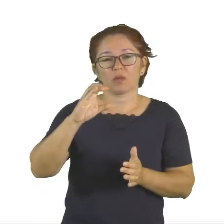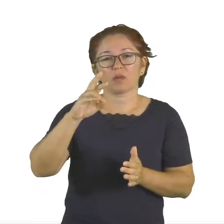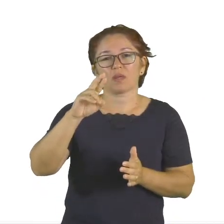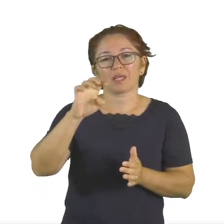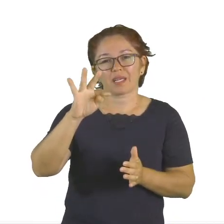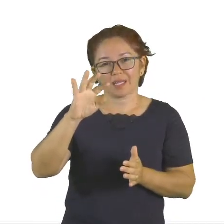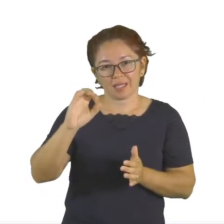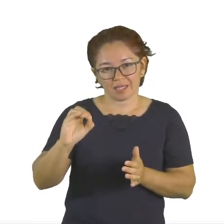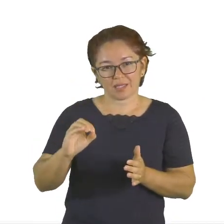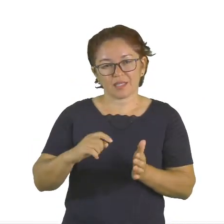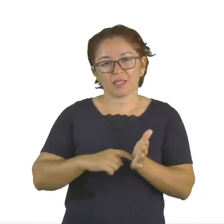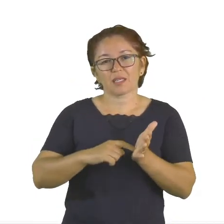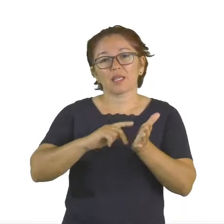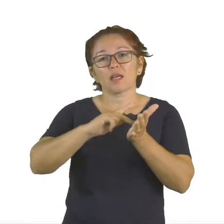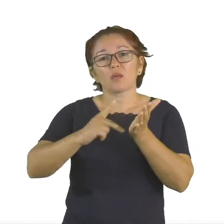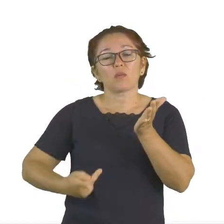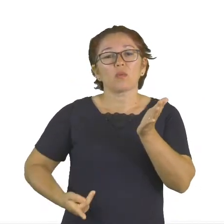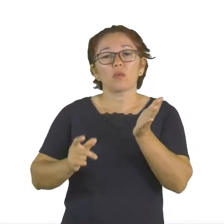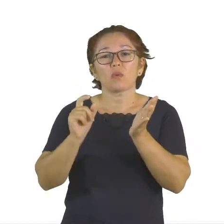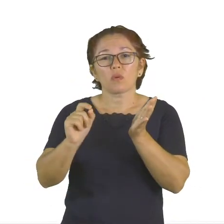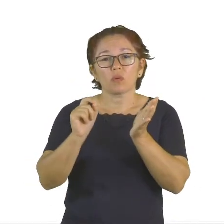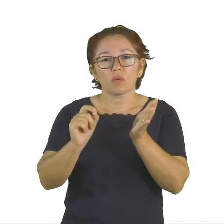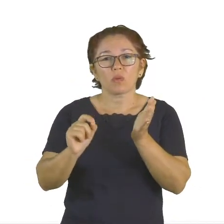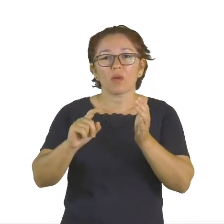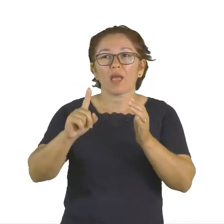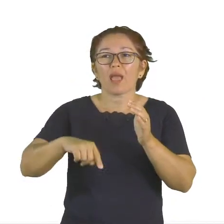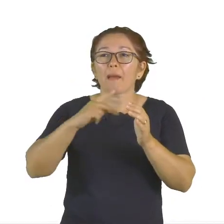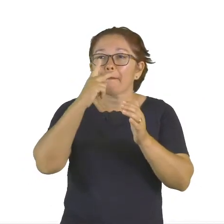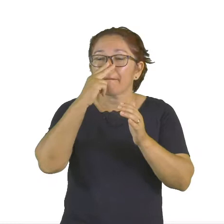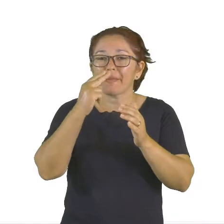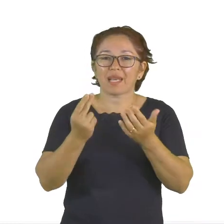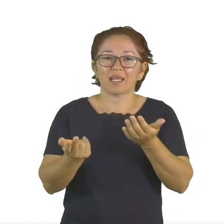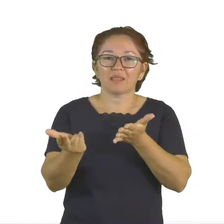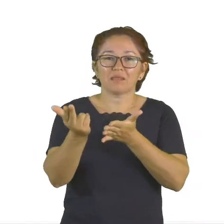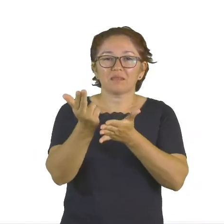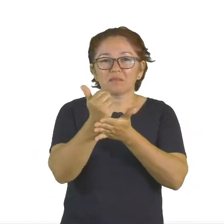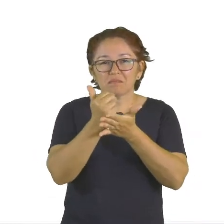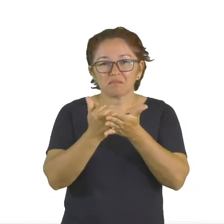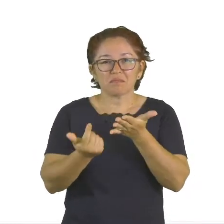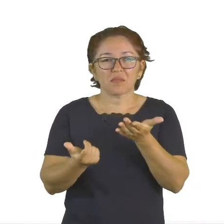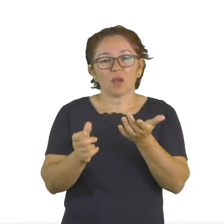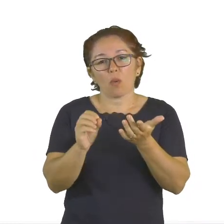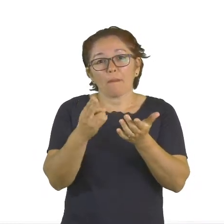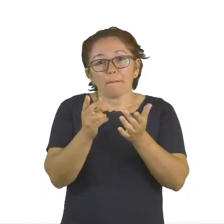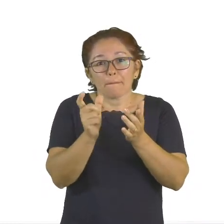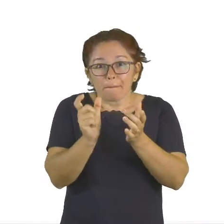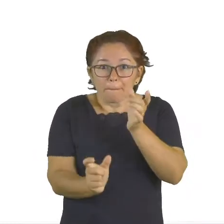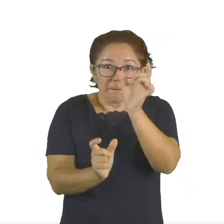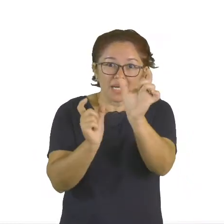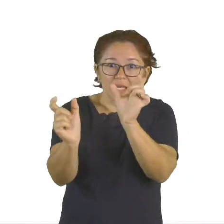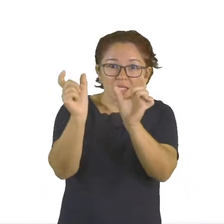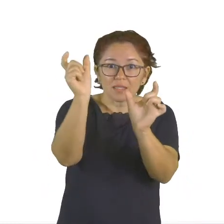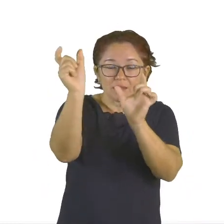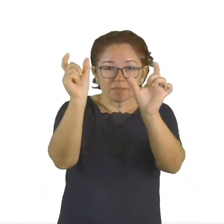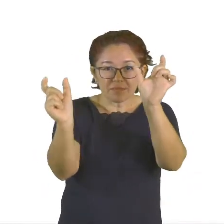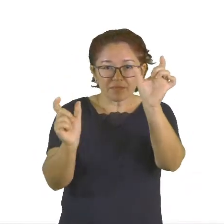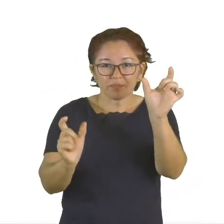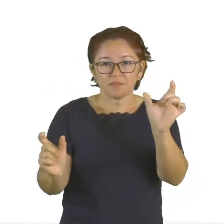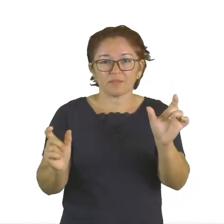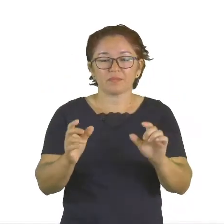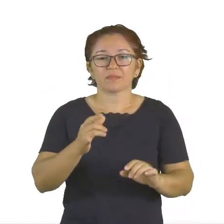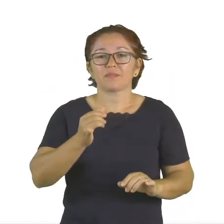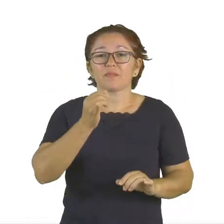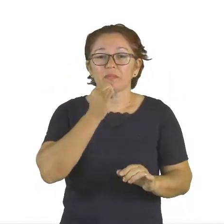está voltada para a exploração dos aspectos gráficos, em que o escritor pretende preencher o espaço em branco oferecido